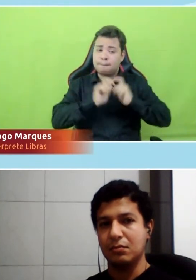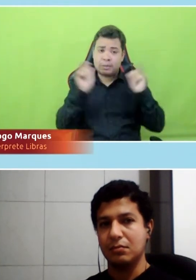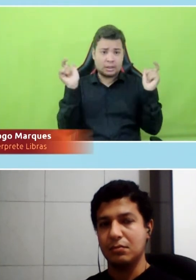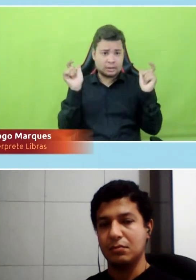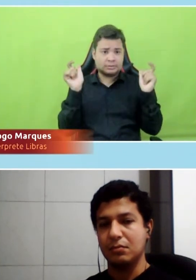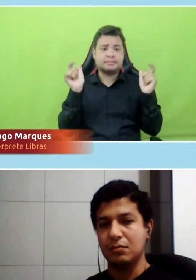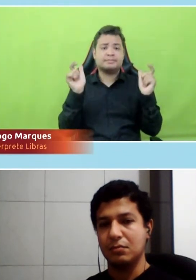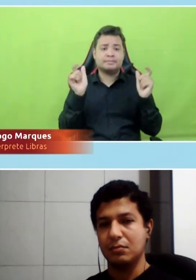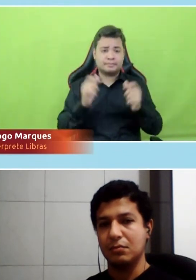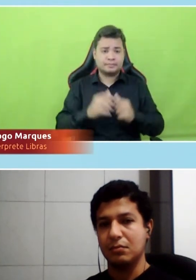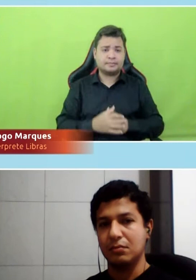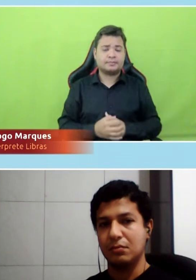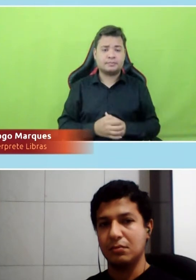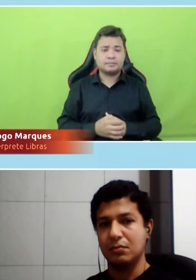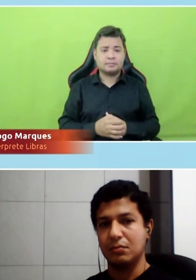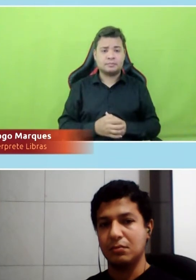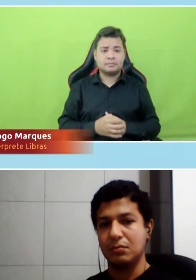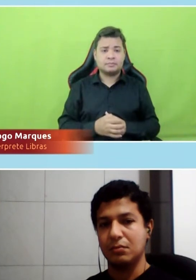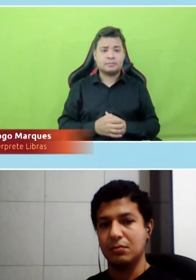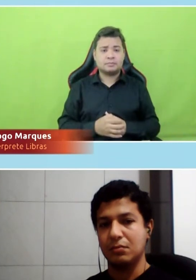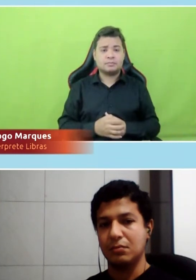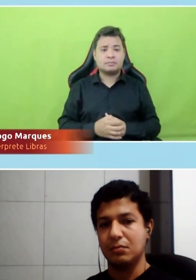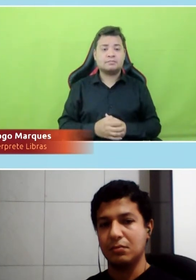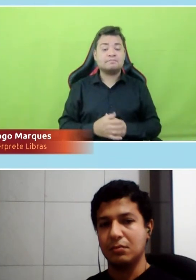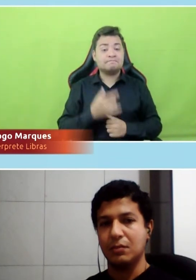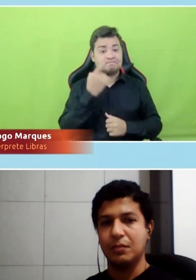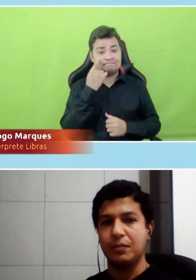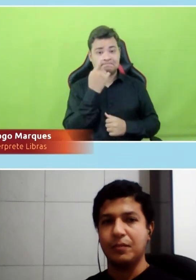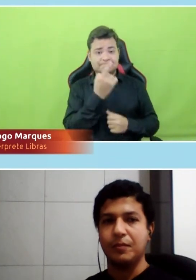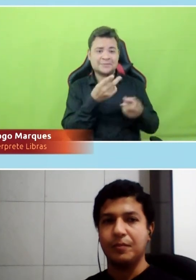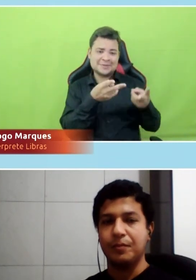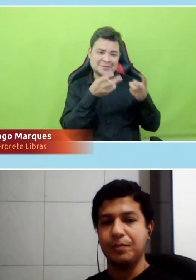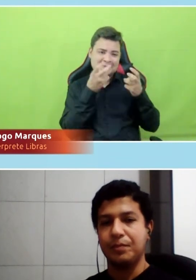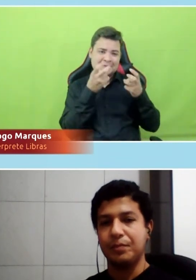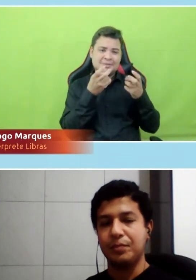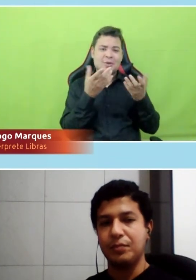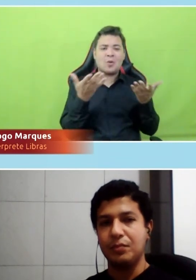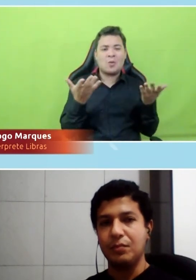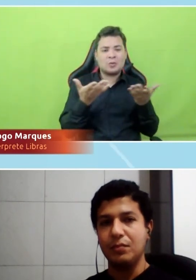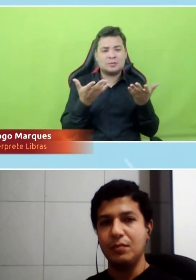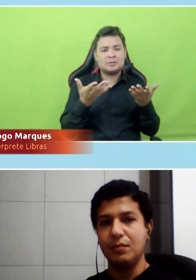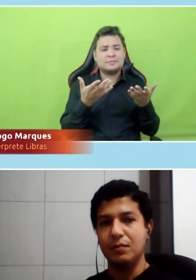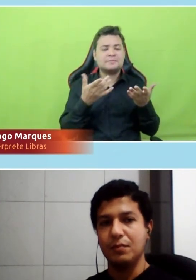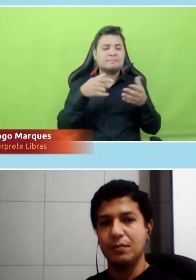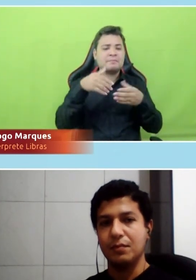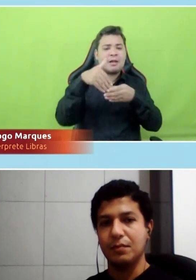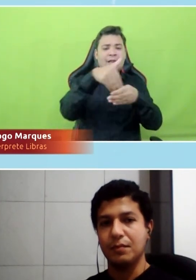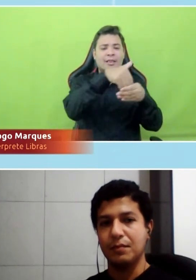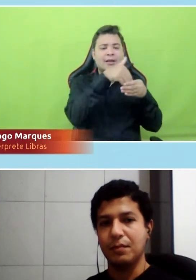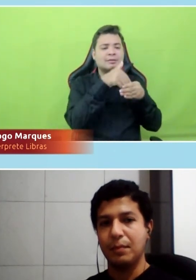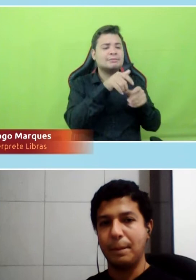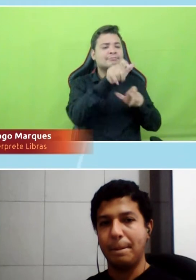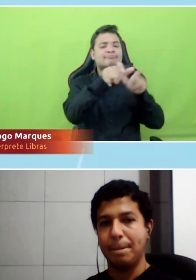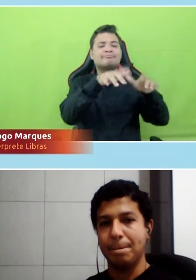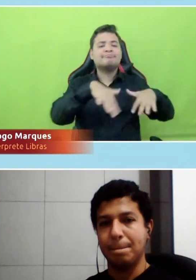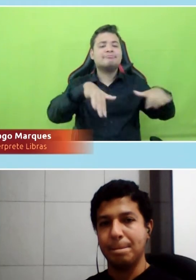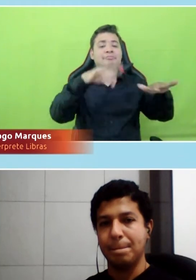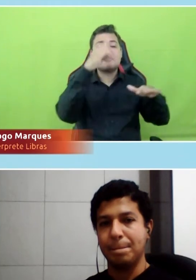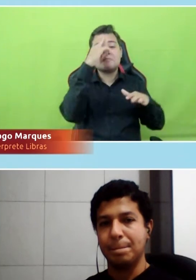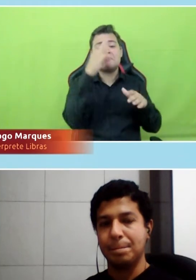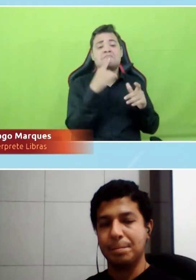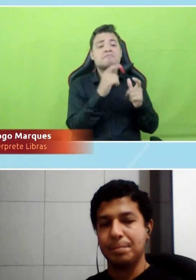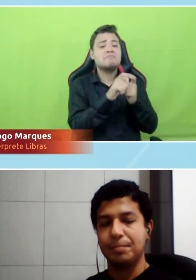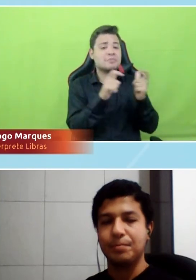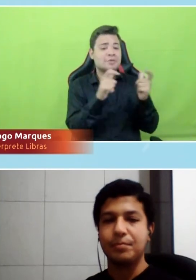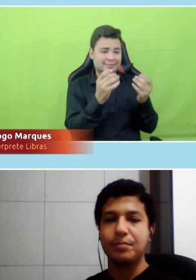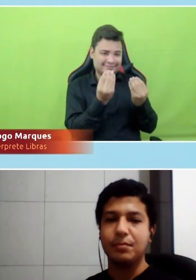os recortes. Bom, a gente percebeu um pouco como é essa eleição de 2022, alguns avanços, como